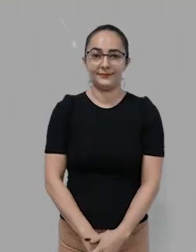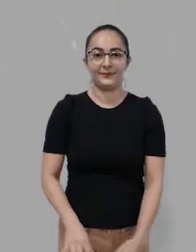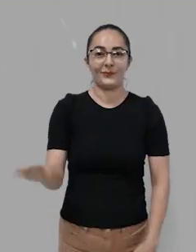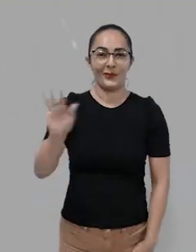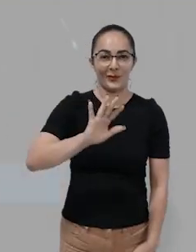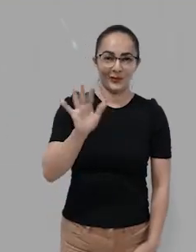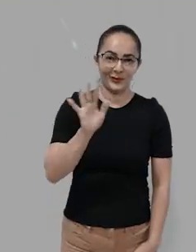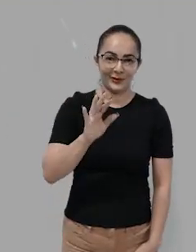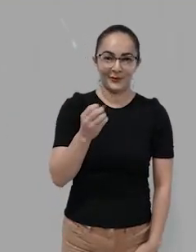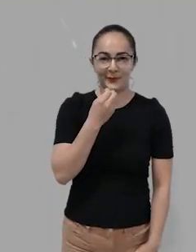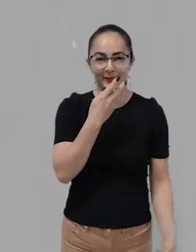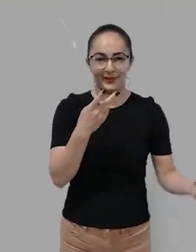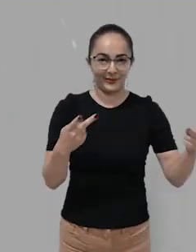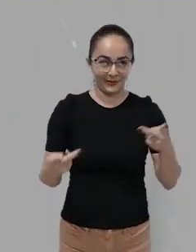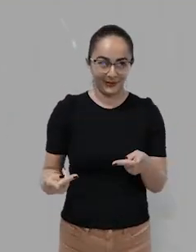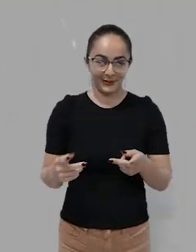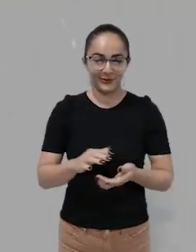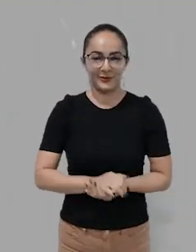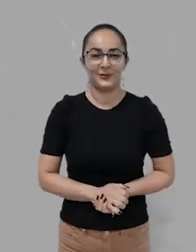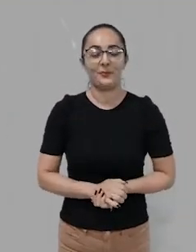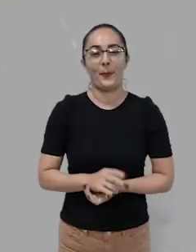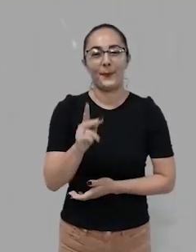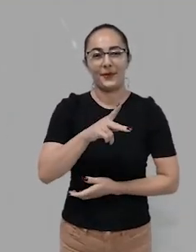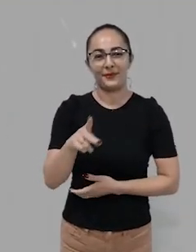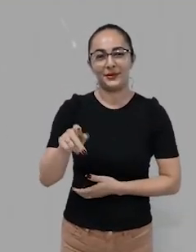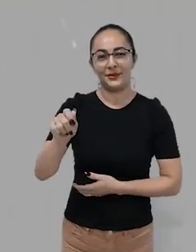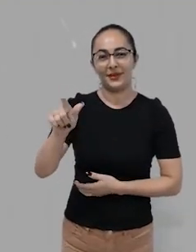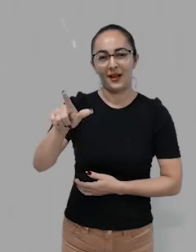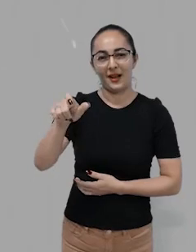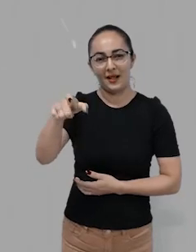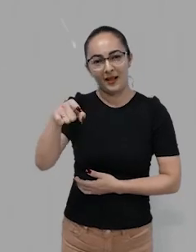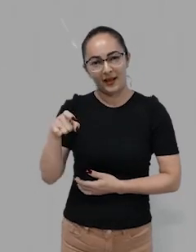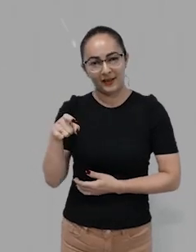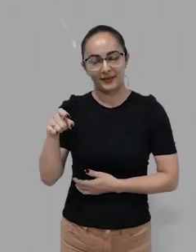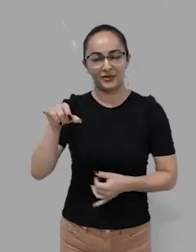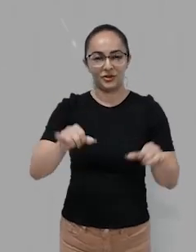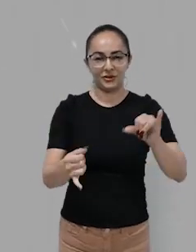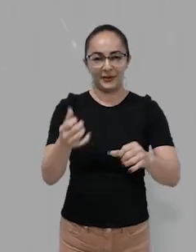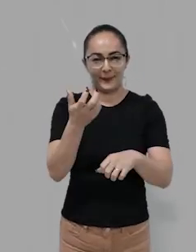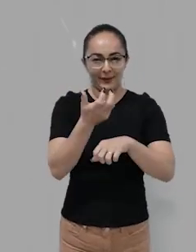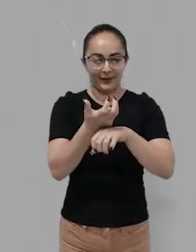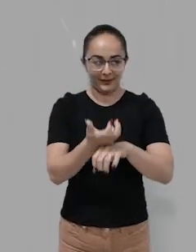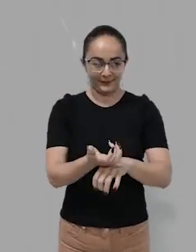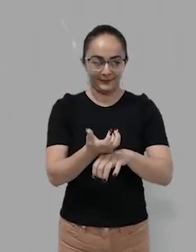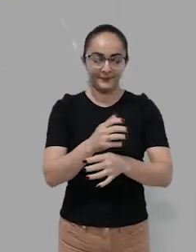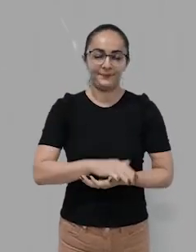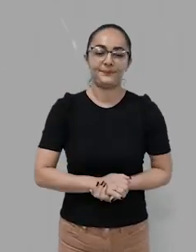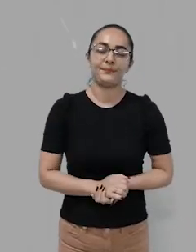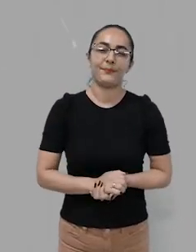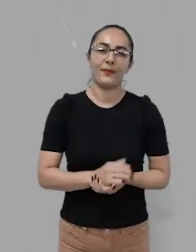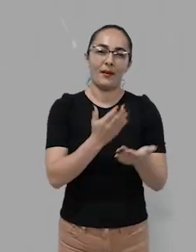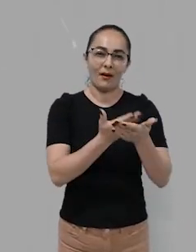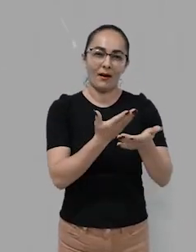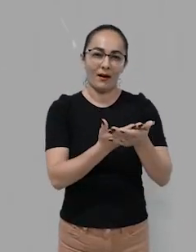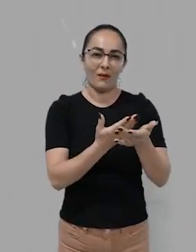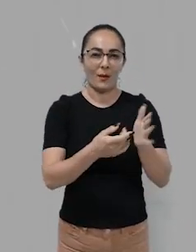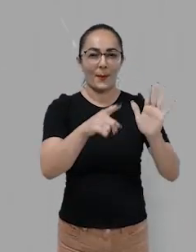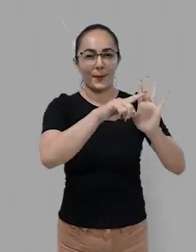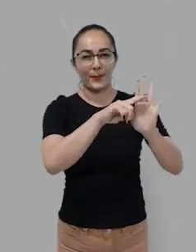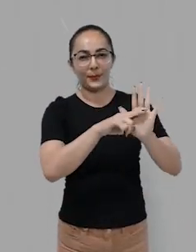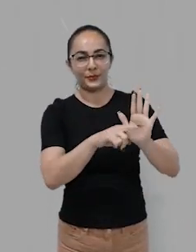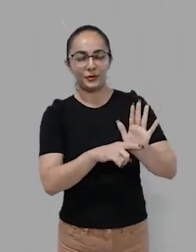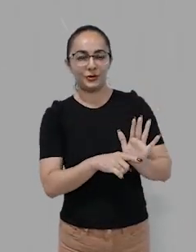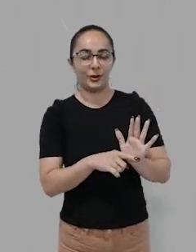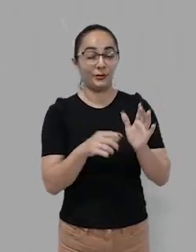Olá, turma! Sejam todos bem-vindos, professor Alex, disciplina Química. Mais uma aula do nosso projeto Fique em Casa